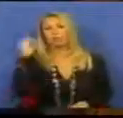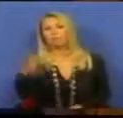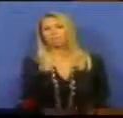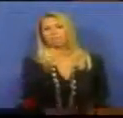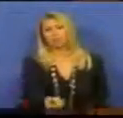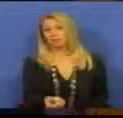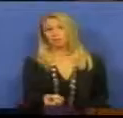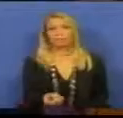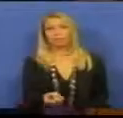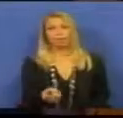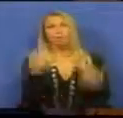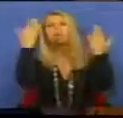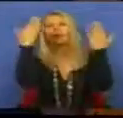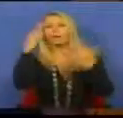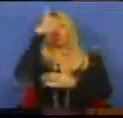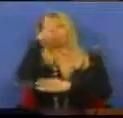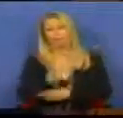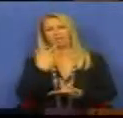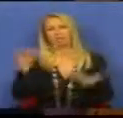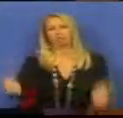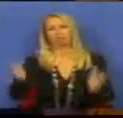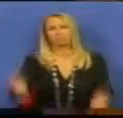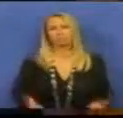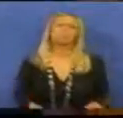dizer, não dou os parabéns ao Governo que os não merece,